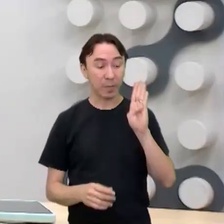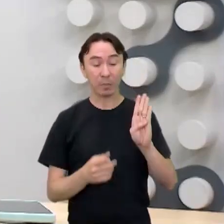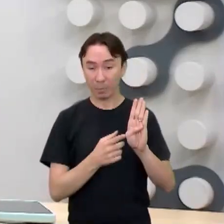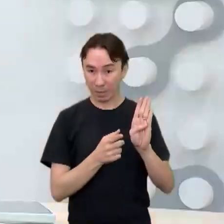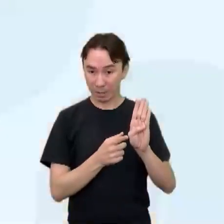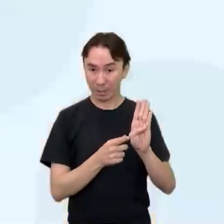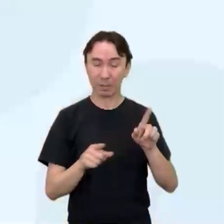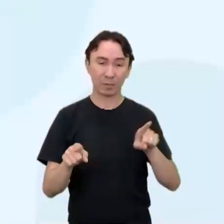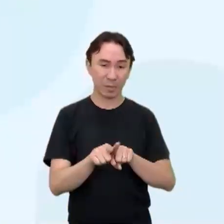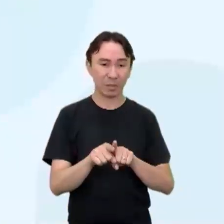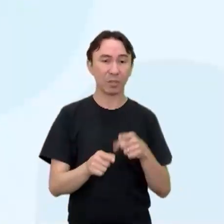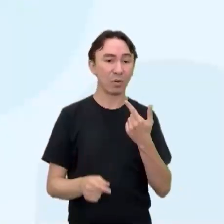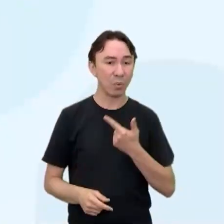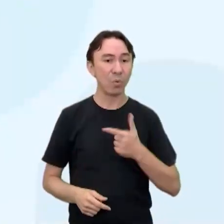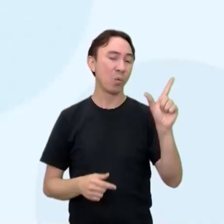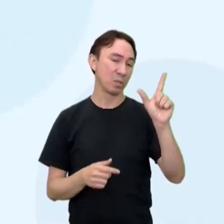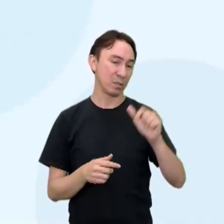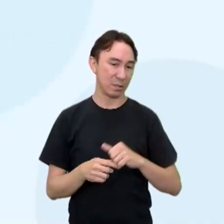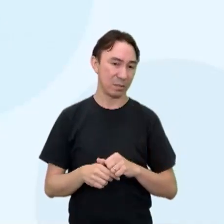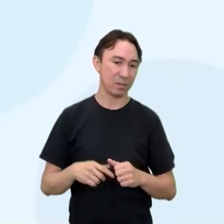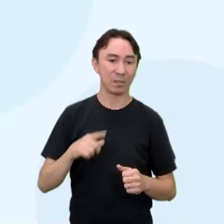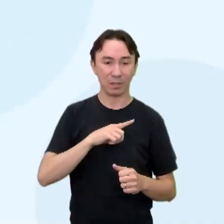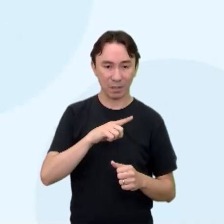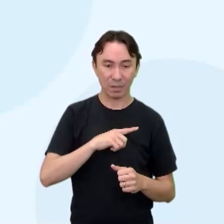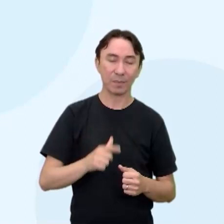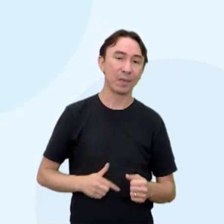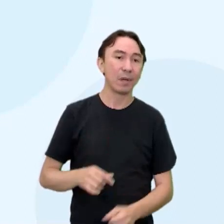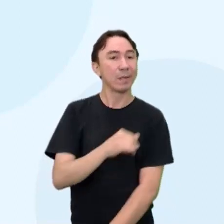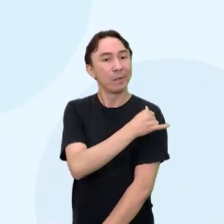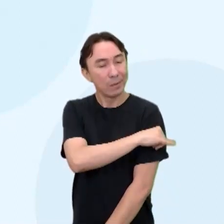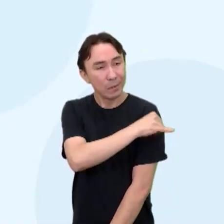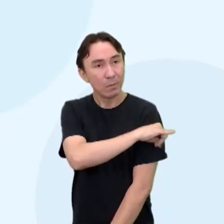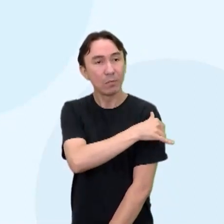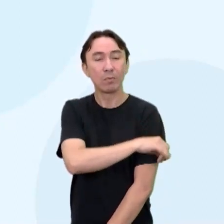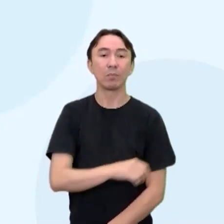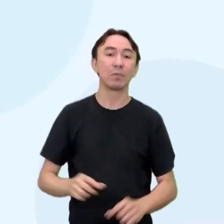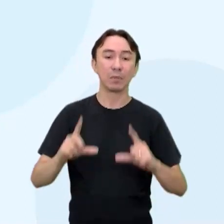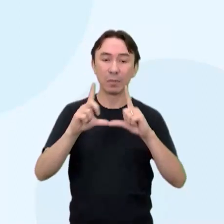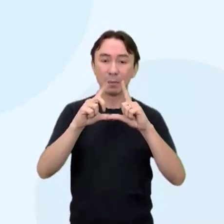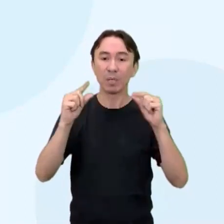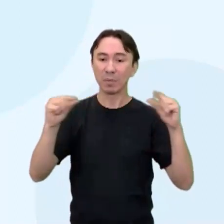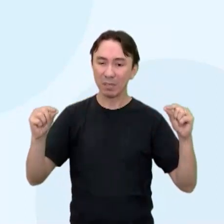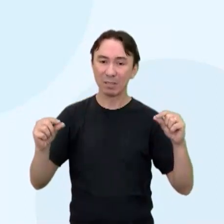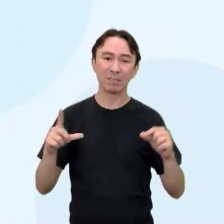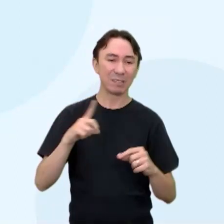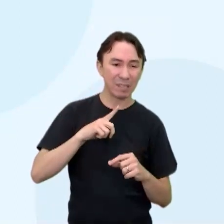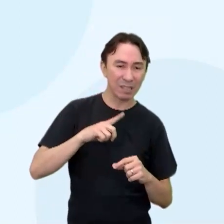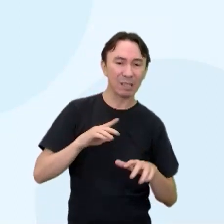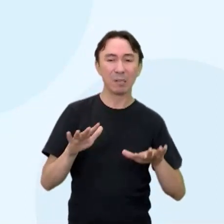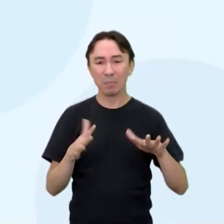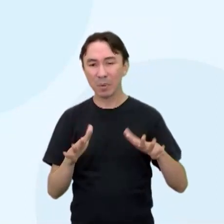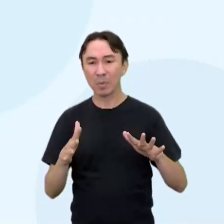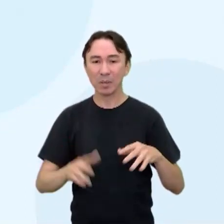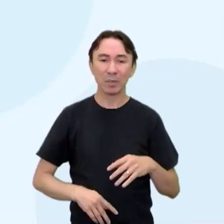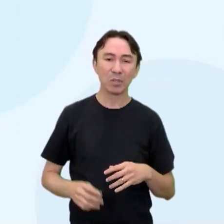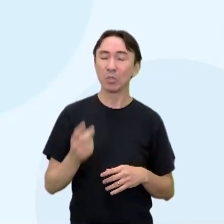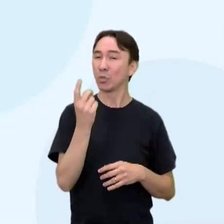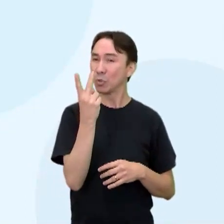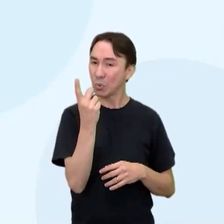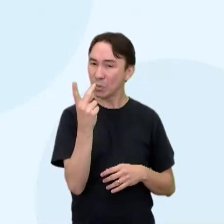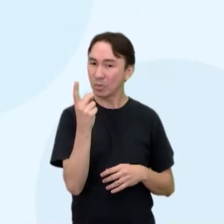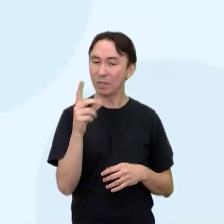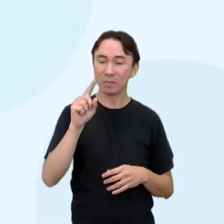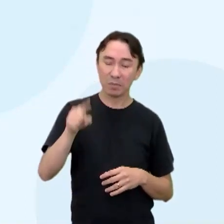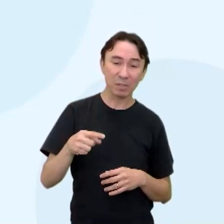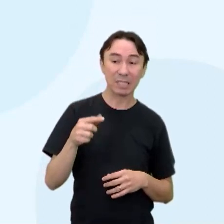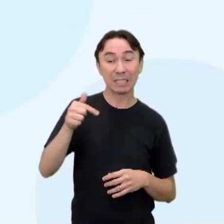metrópoles nacionais, que é Rio de Janeiro e Brasília. Tem população aí em torno de 12,7 milhões para o Rio de Janeiro